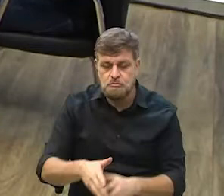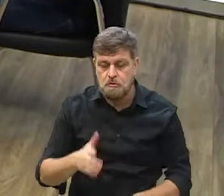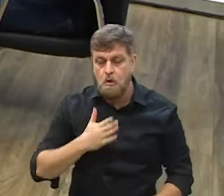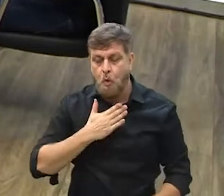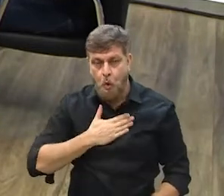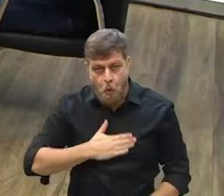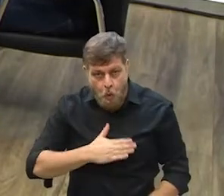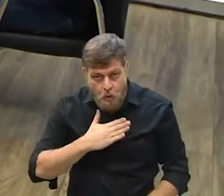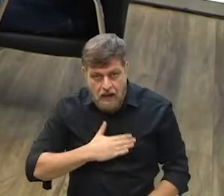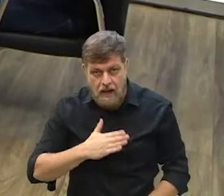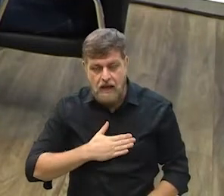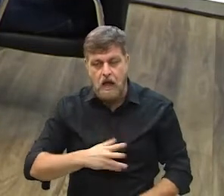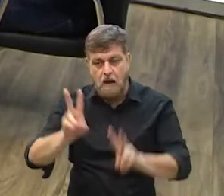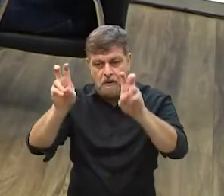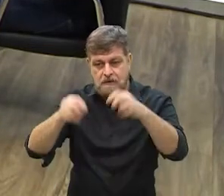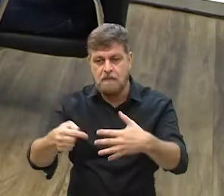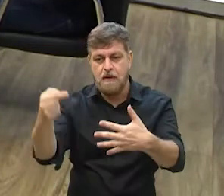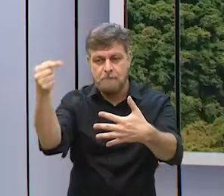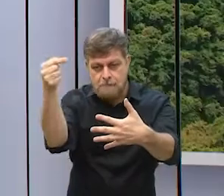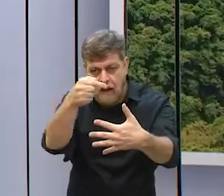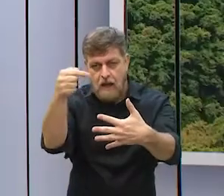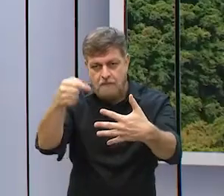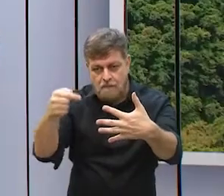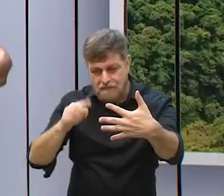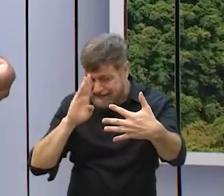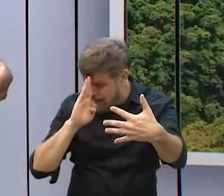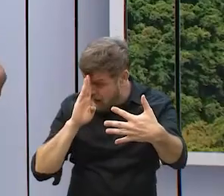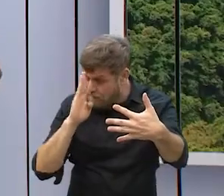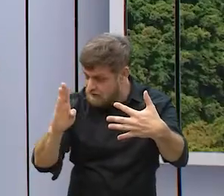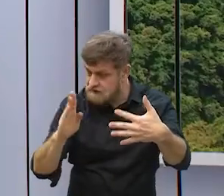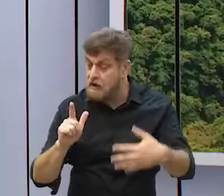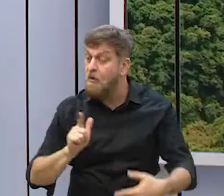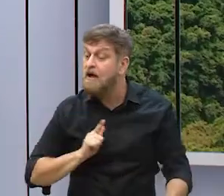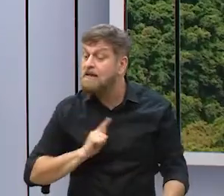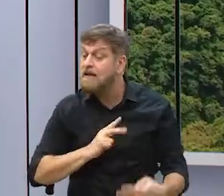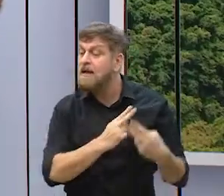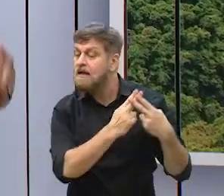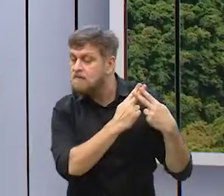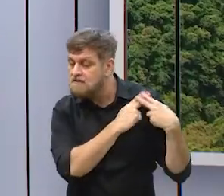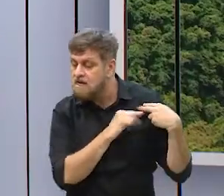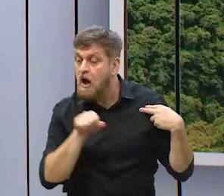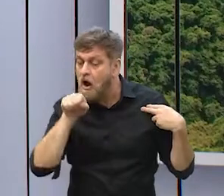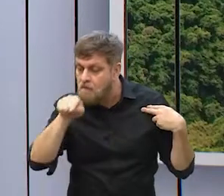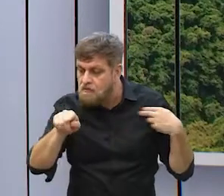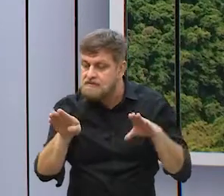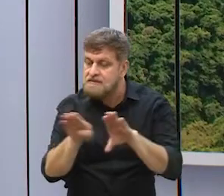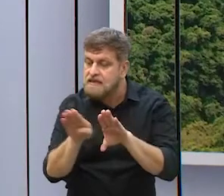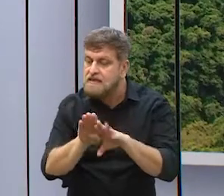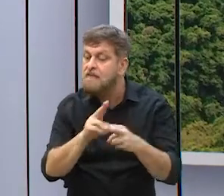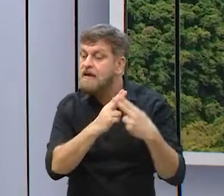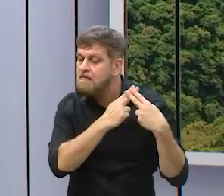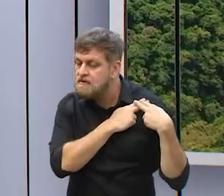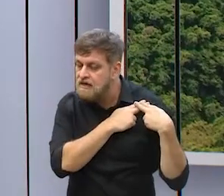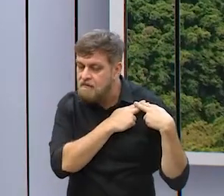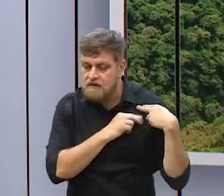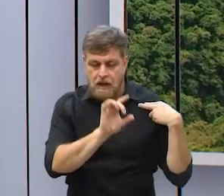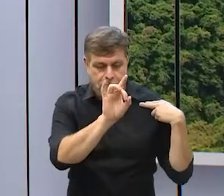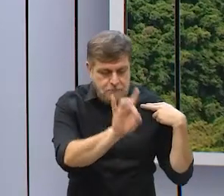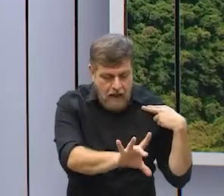calma, discutindo, elencando as prioridades, delegando responsabilidades, olha, o que você também pode fazer, não